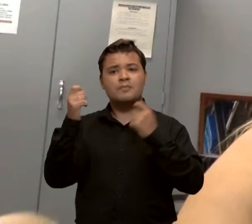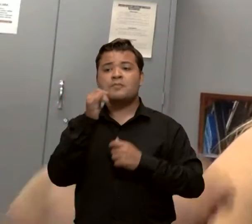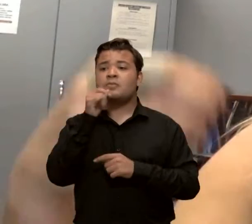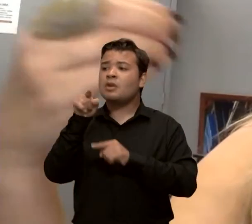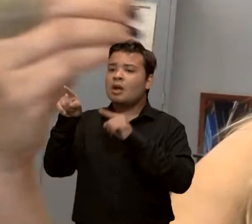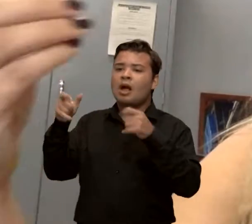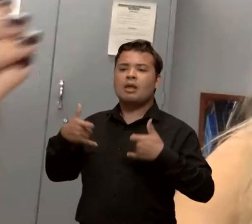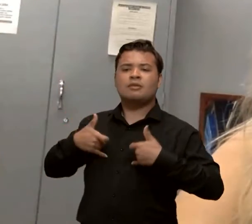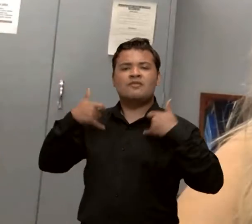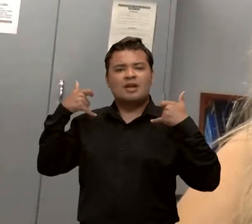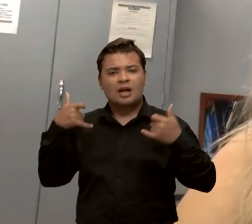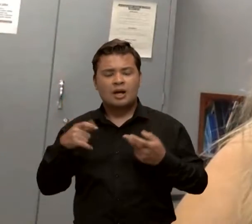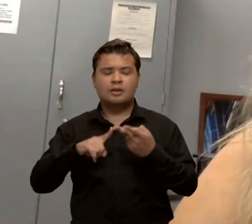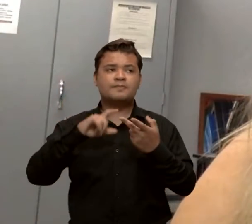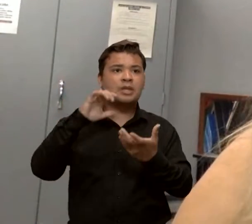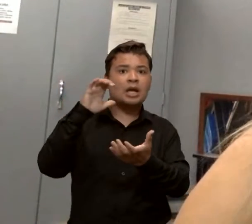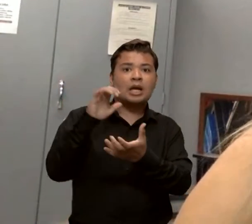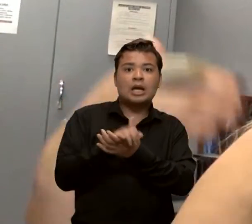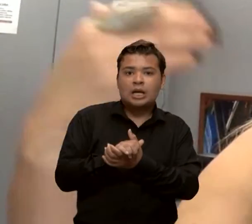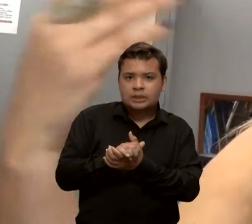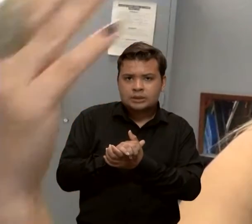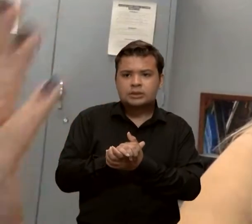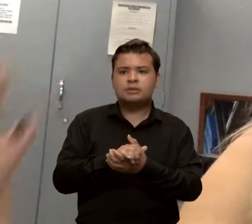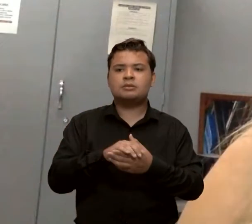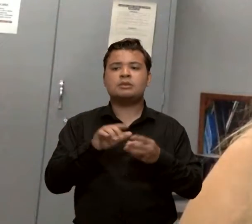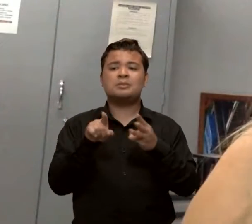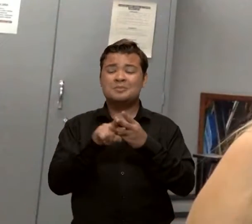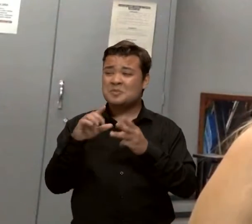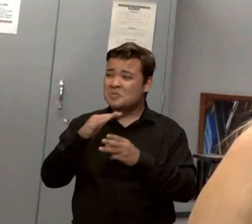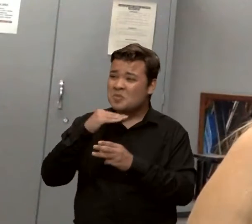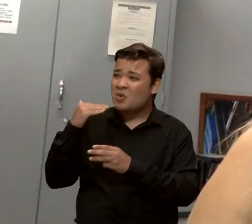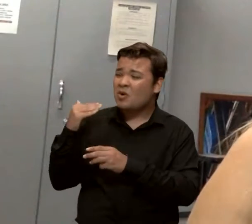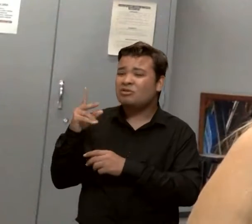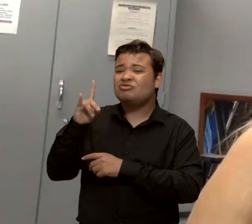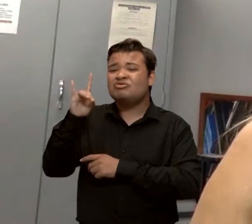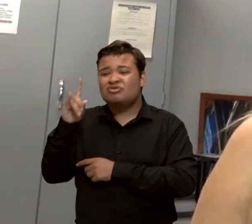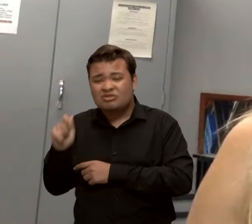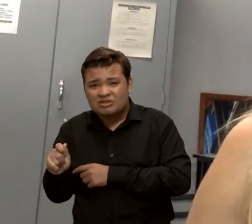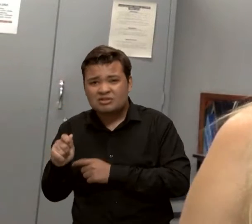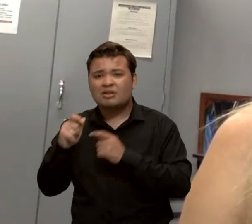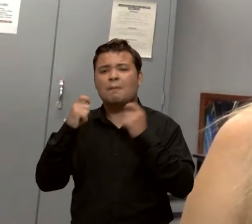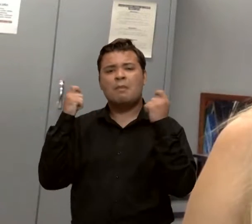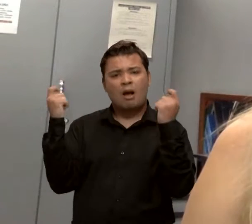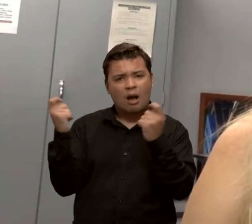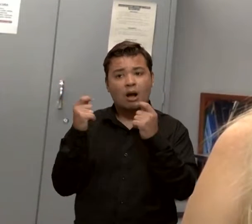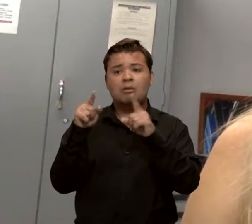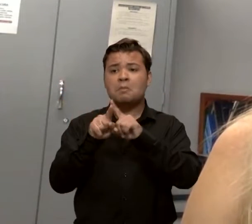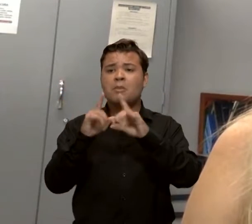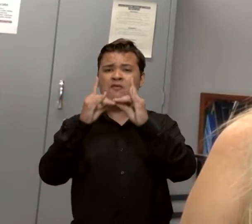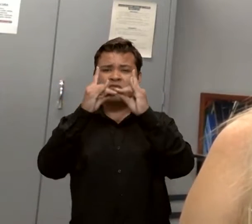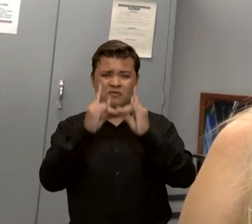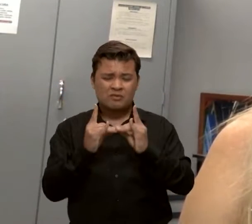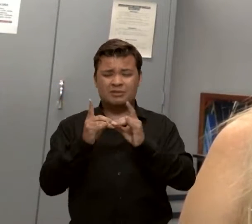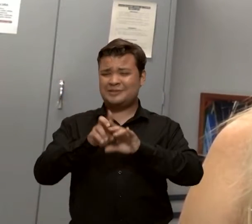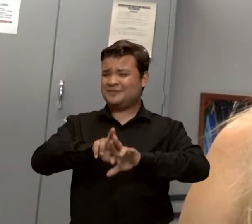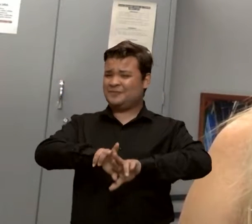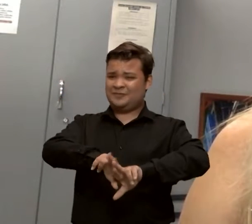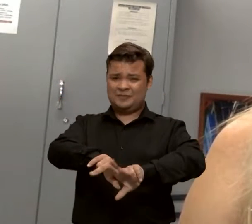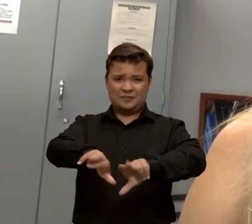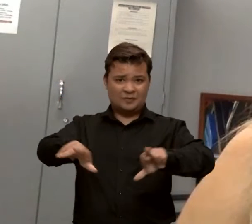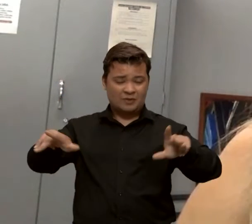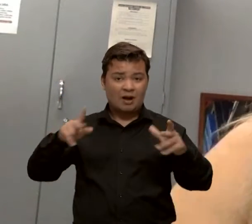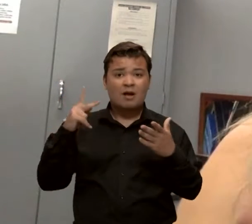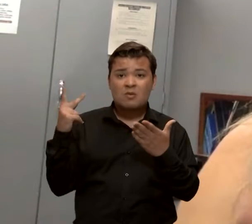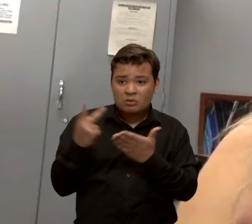aniversários, casamentos, aniversário de morte, né, os funerais. Então, a presença da música estava ali em